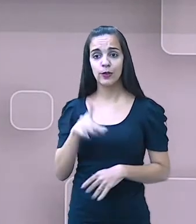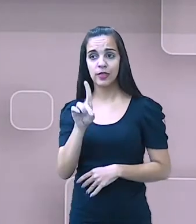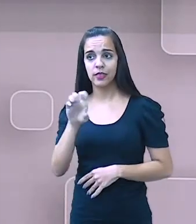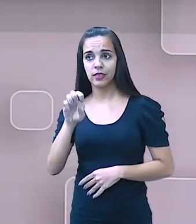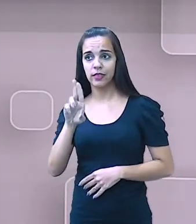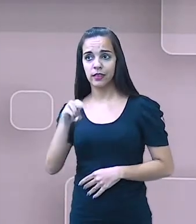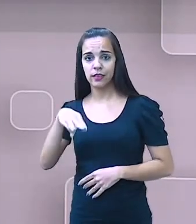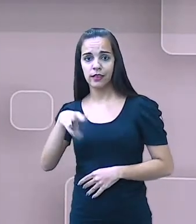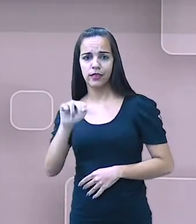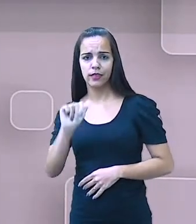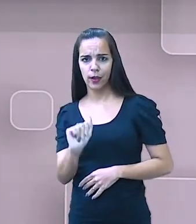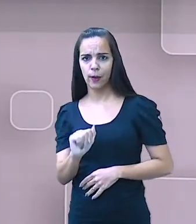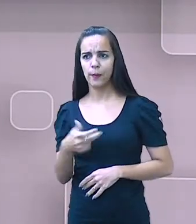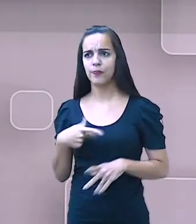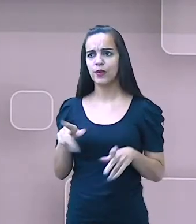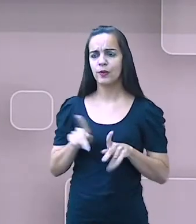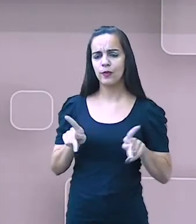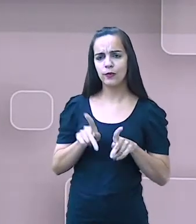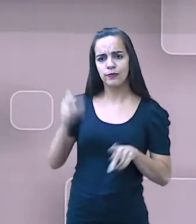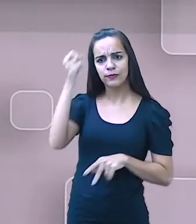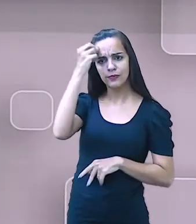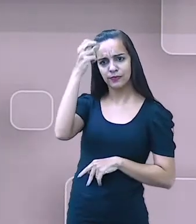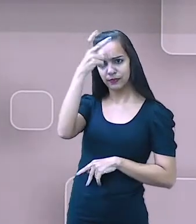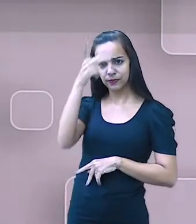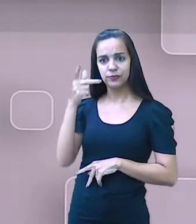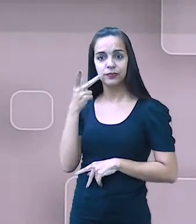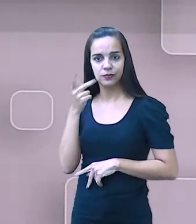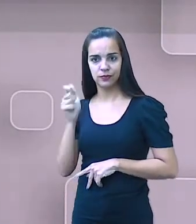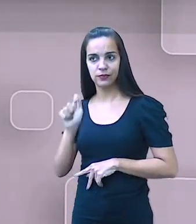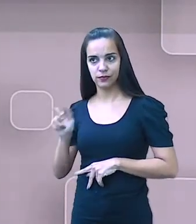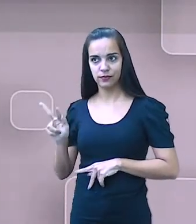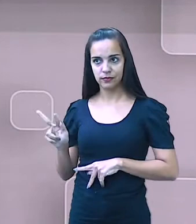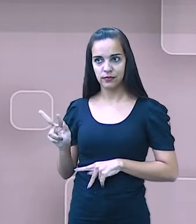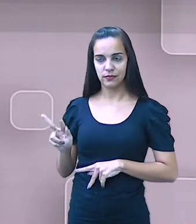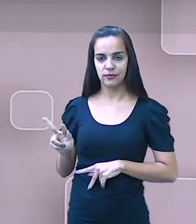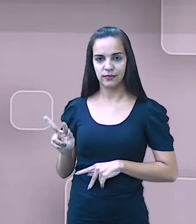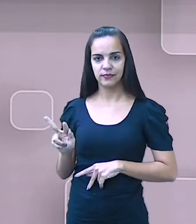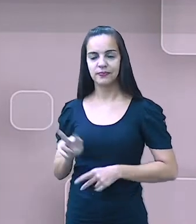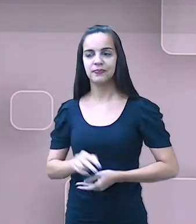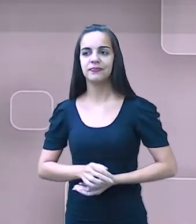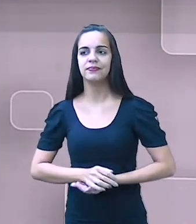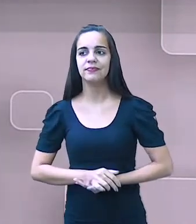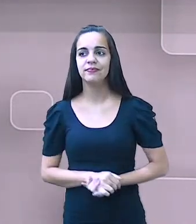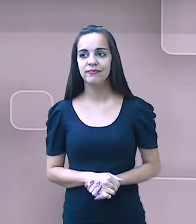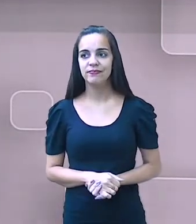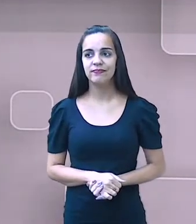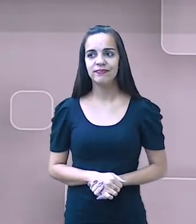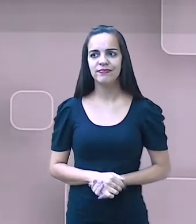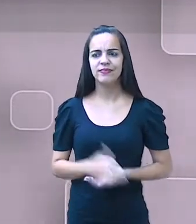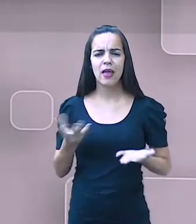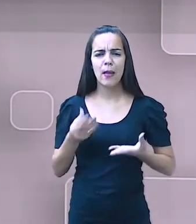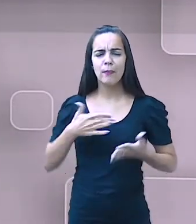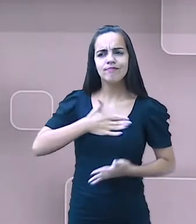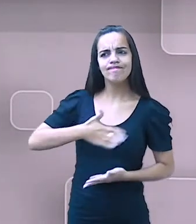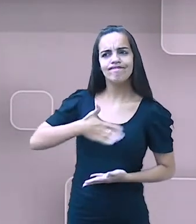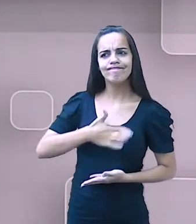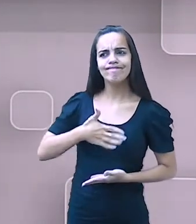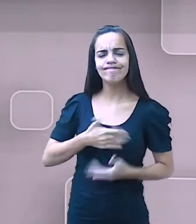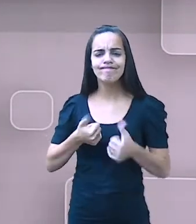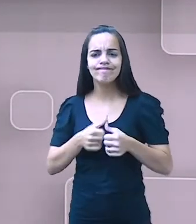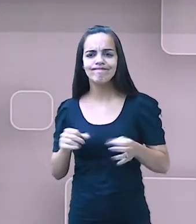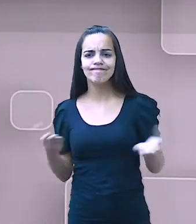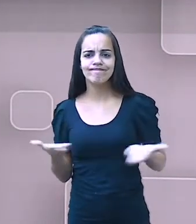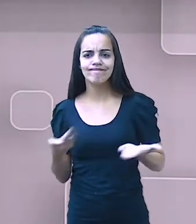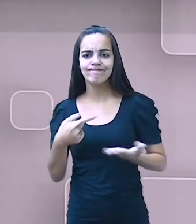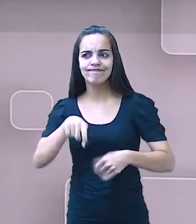de Ciências da Rede Municipal de Educação de Governador Valadares. É um prazer poder estar